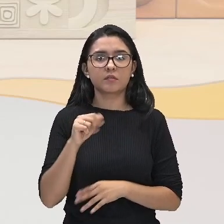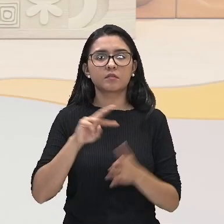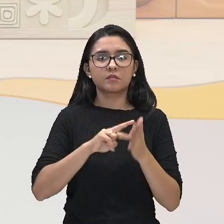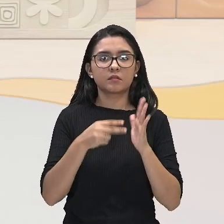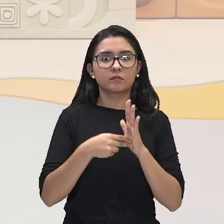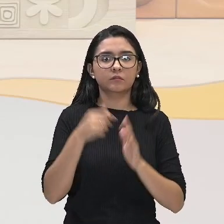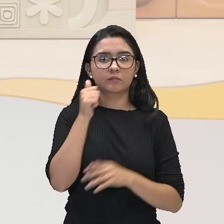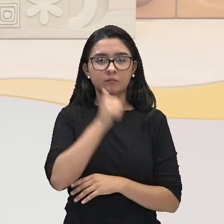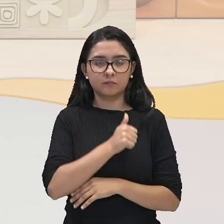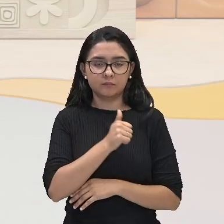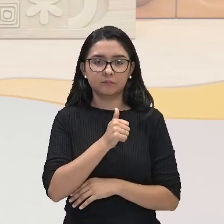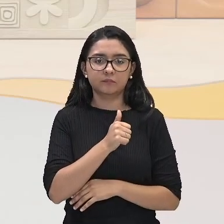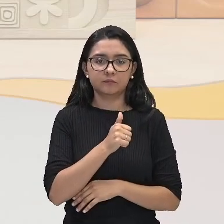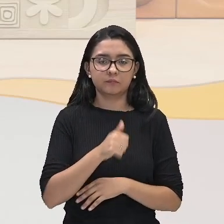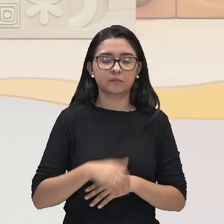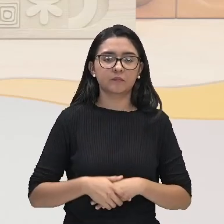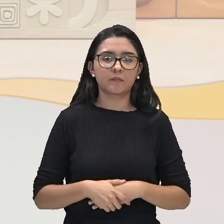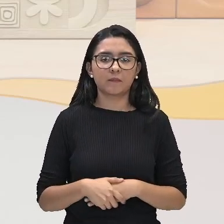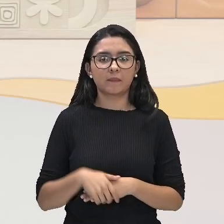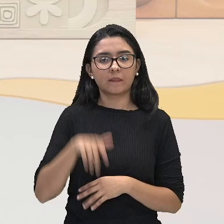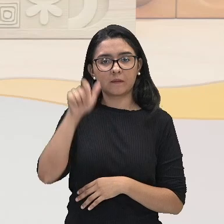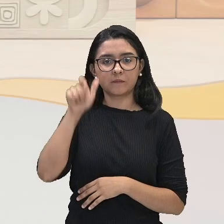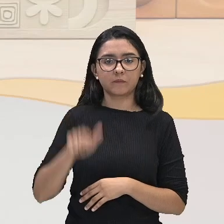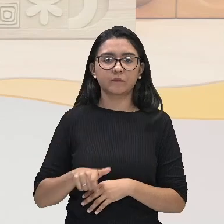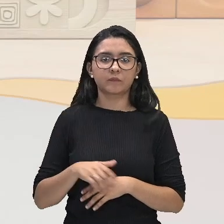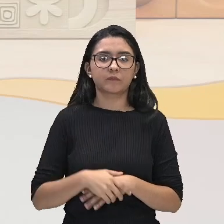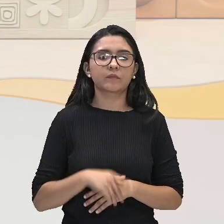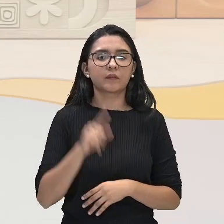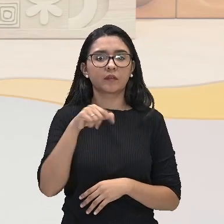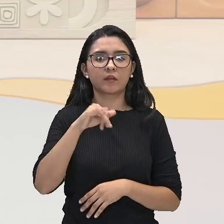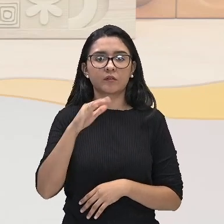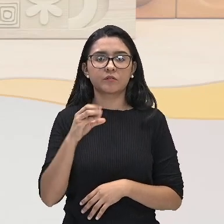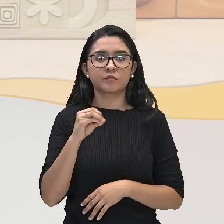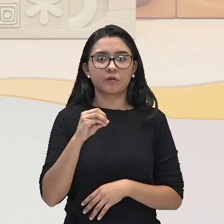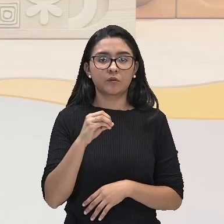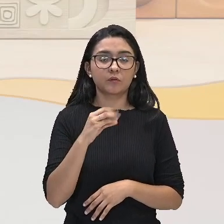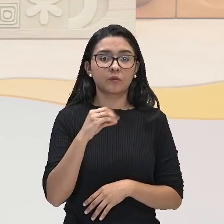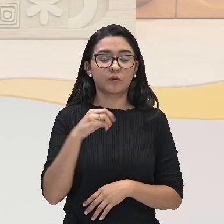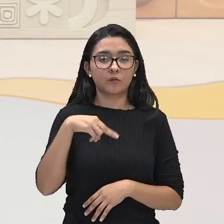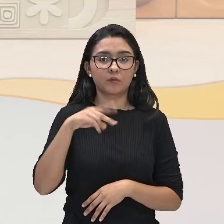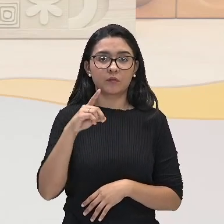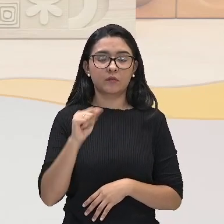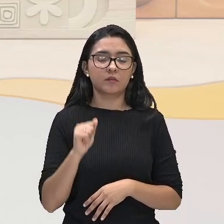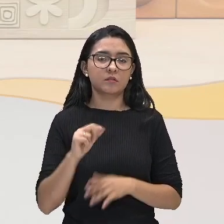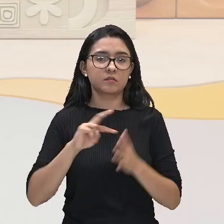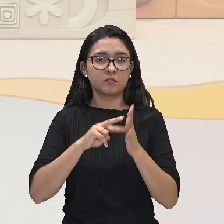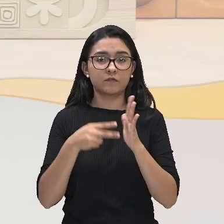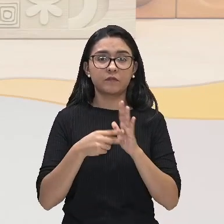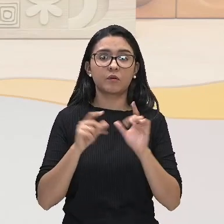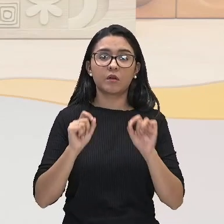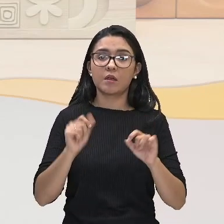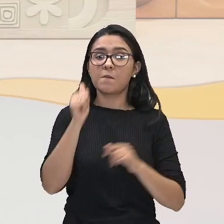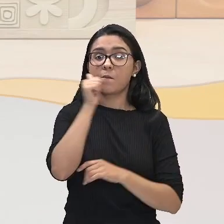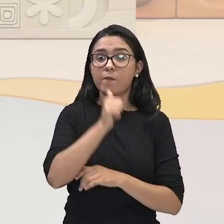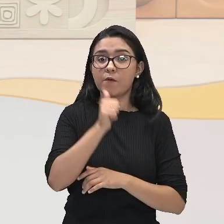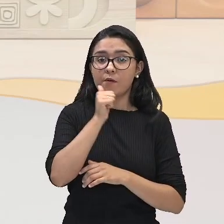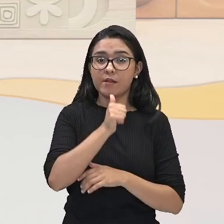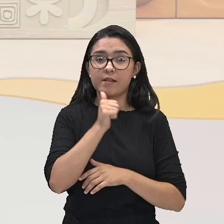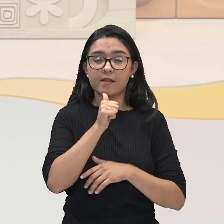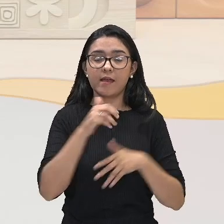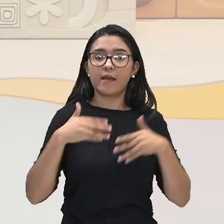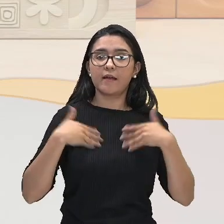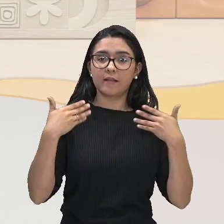ou madame, conhecida como a Gioconda, que pode significar mulher alegre ou esposa de